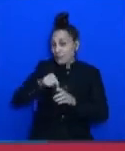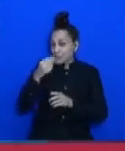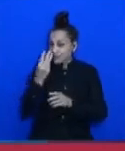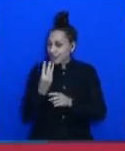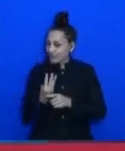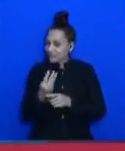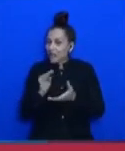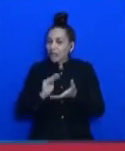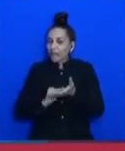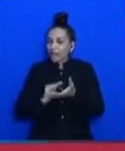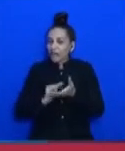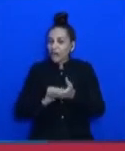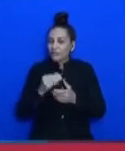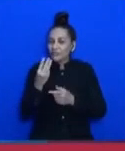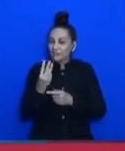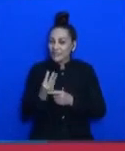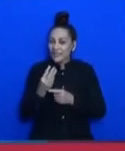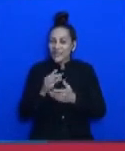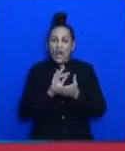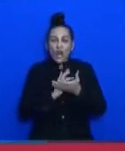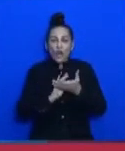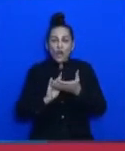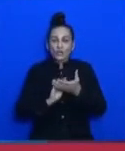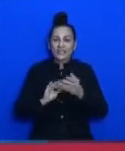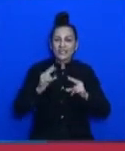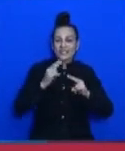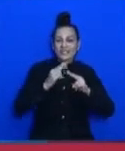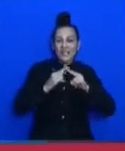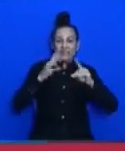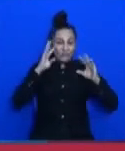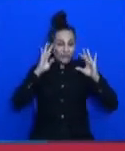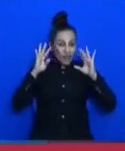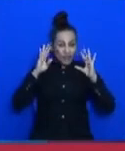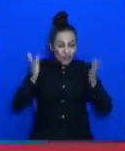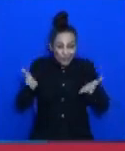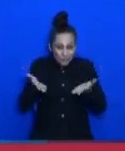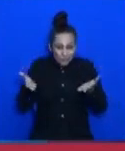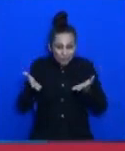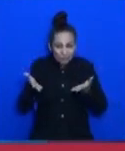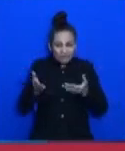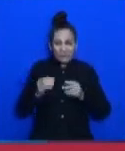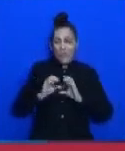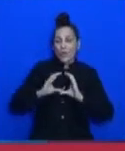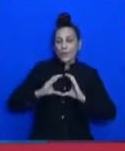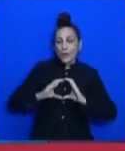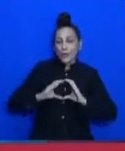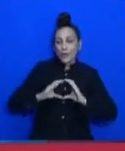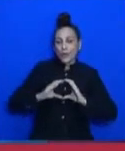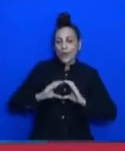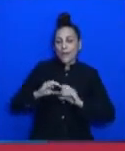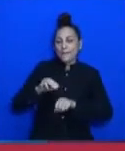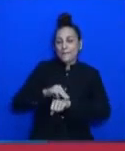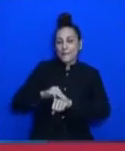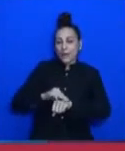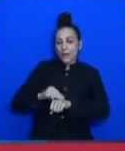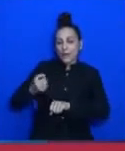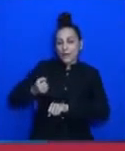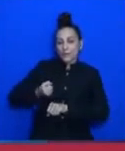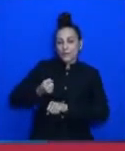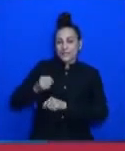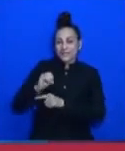sorteados 3 números, faltam 3. Loterias Caixa. Já pensou? Bola marrom,